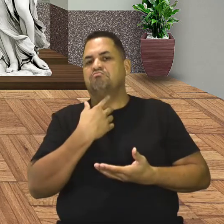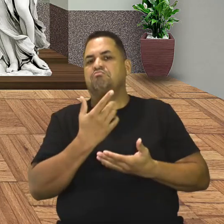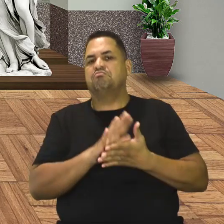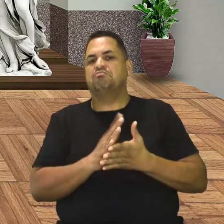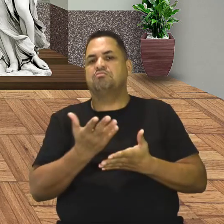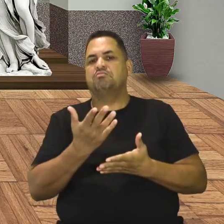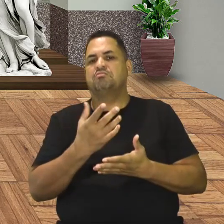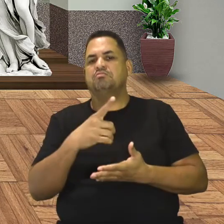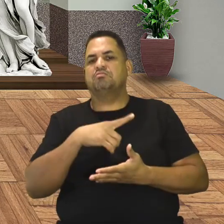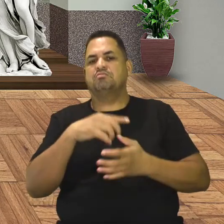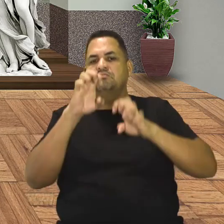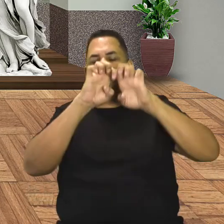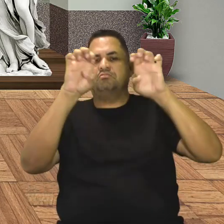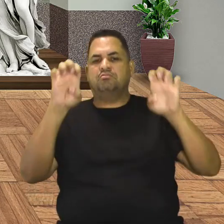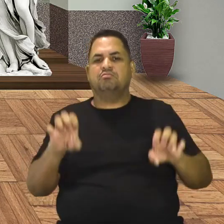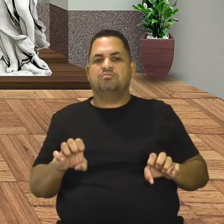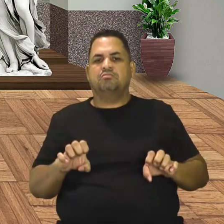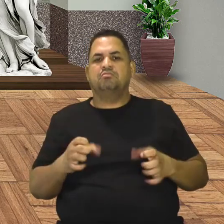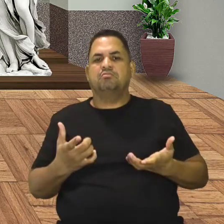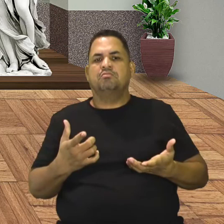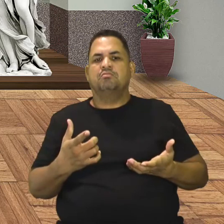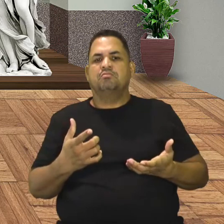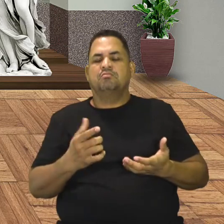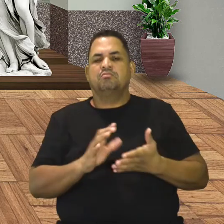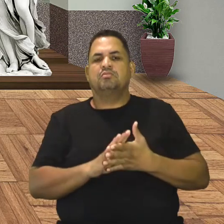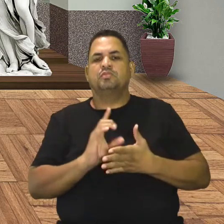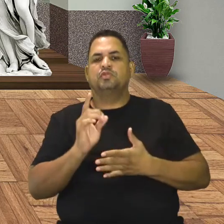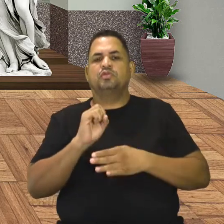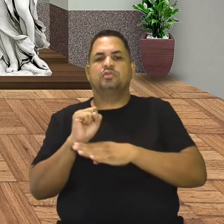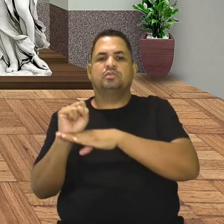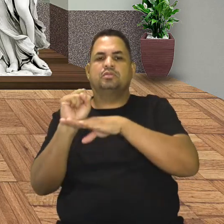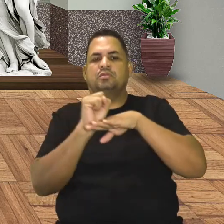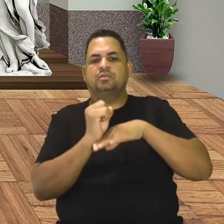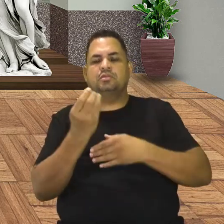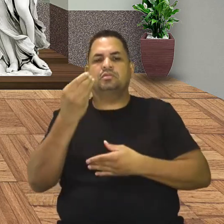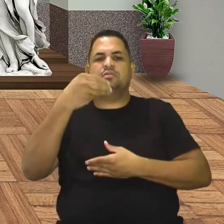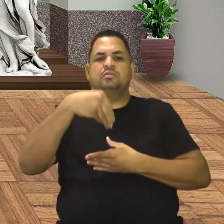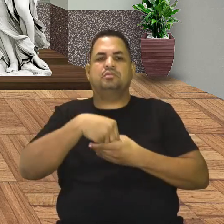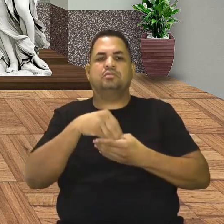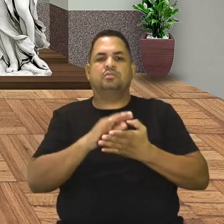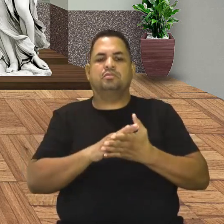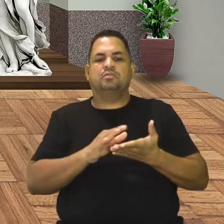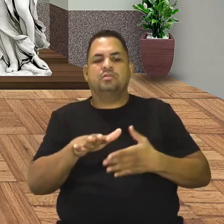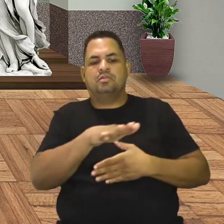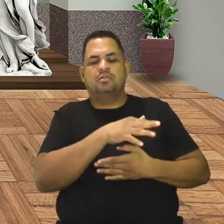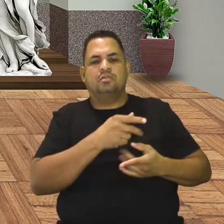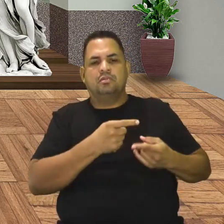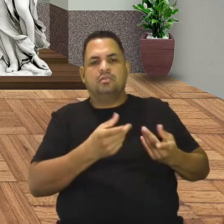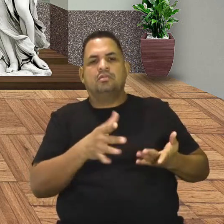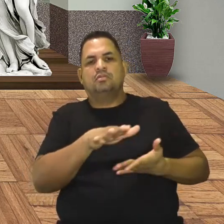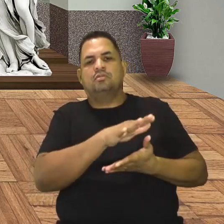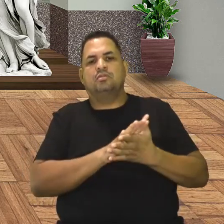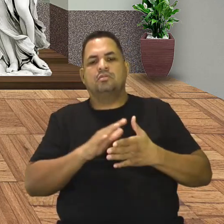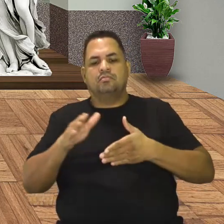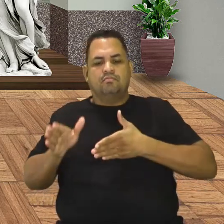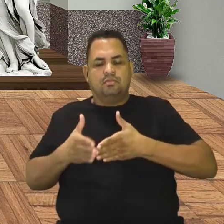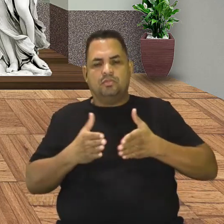China tem uma estrutura apenas socialista, ela está dentro desse mercado capitalista,